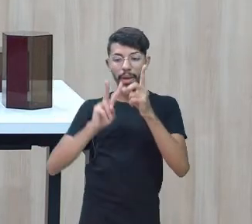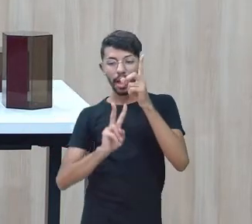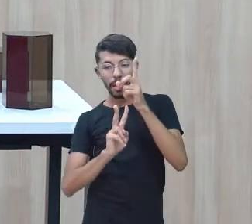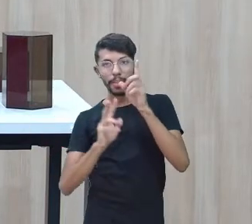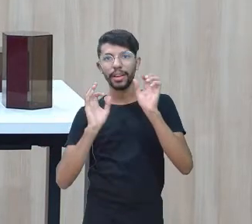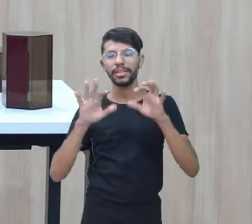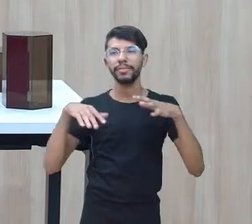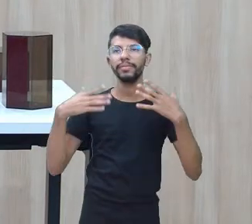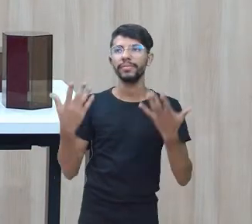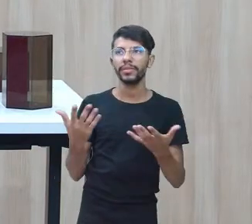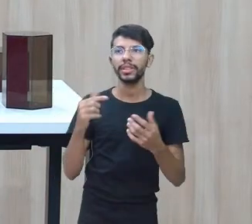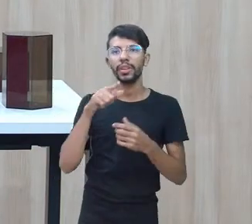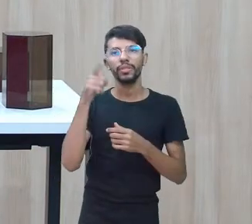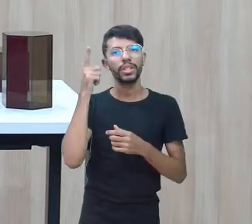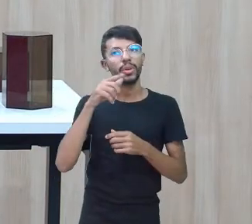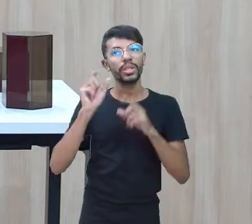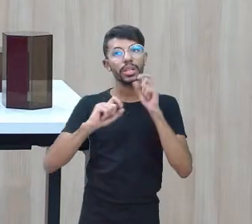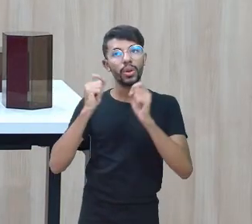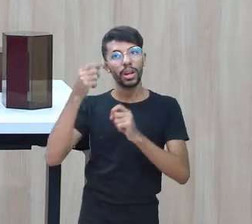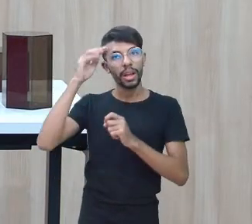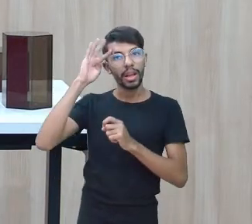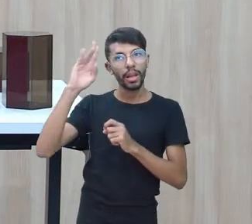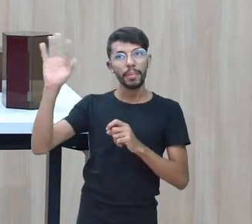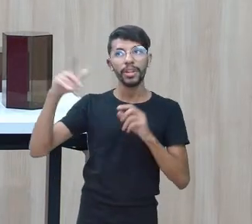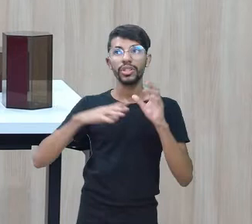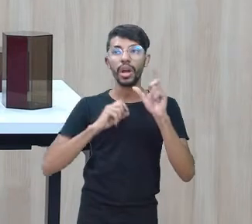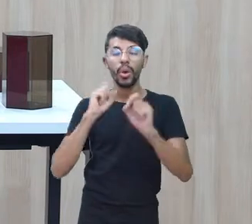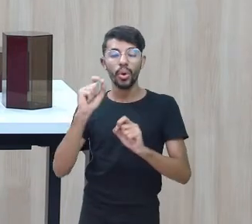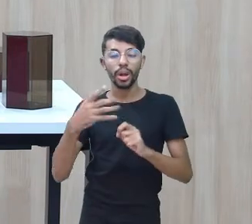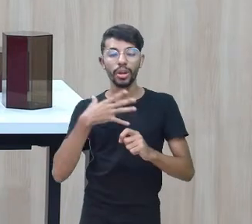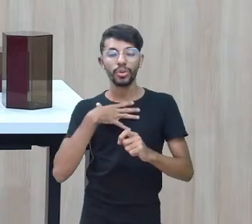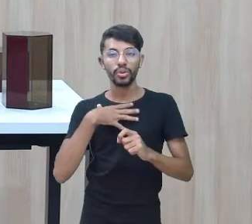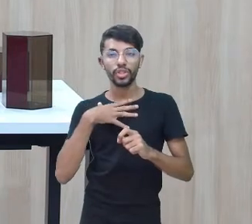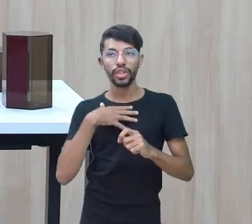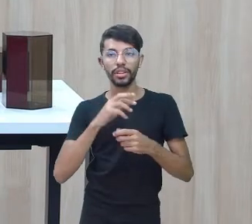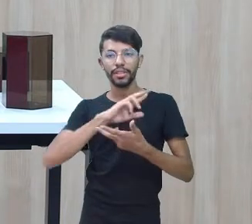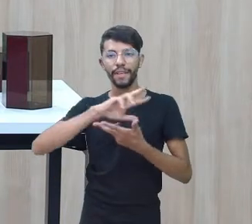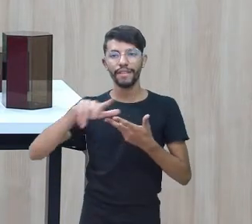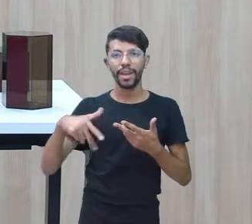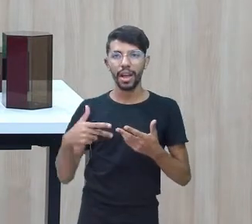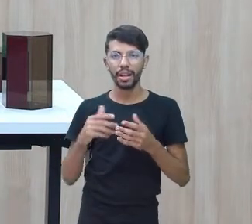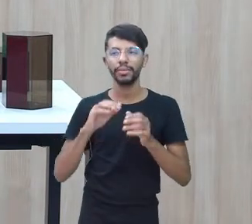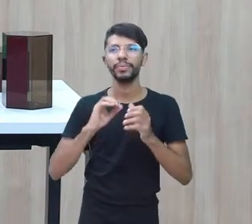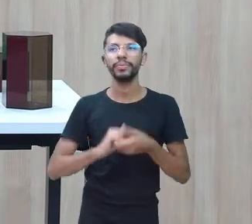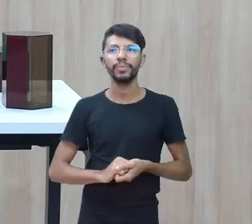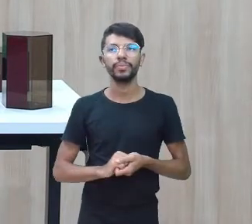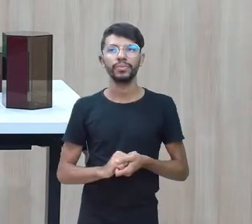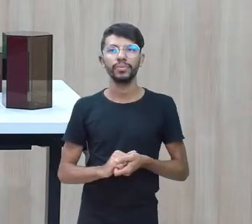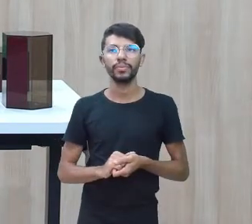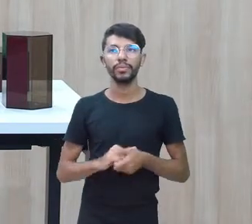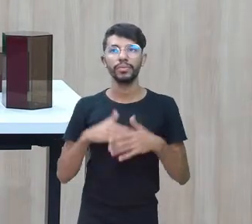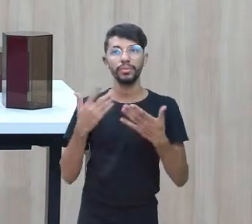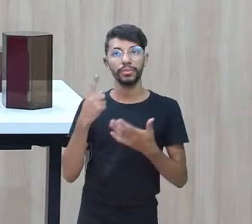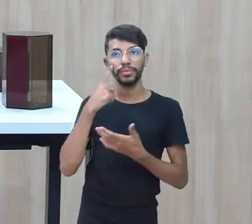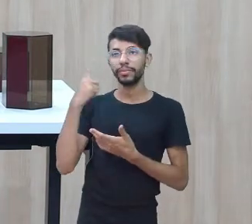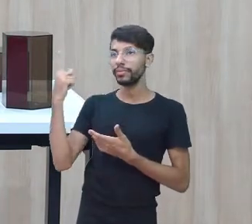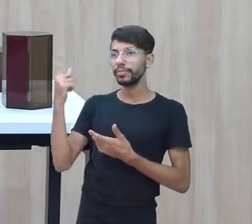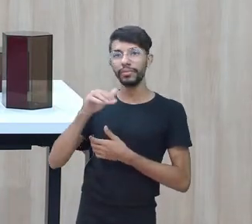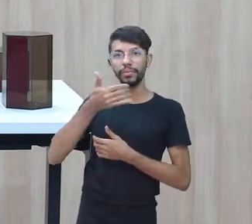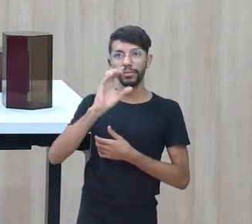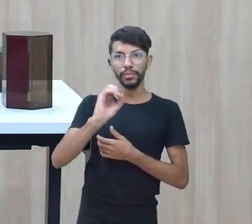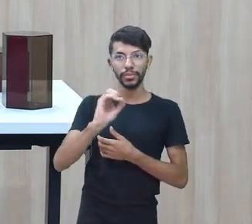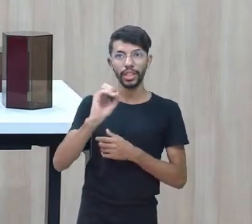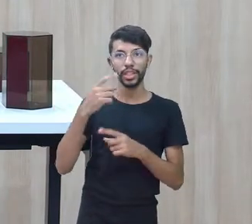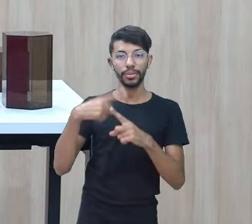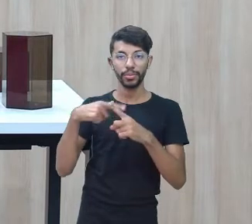você conseguir imaginar a figura, a forma de várias posições, tá certo? Então, ó, vou começar colocando o 10 no centro, já